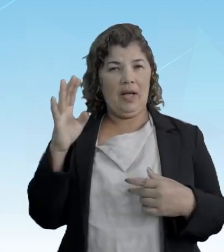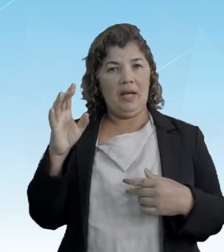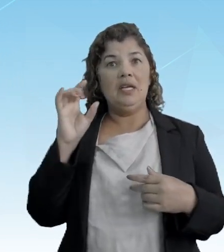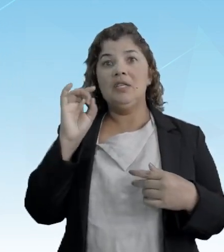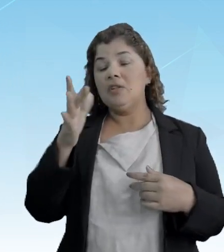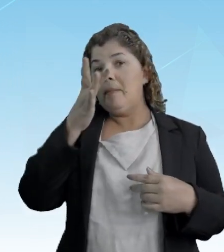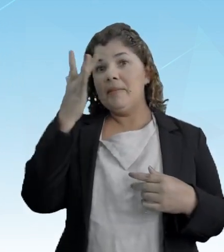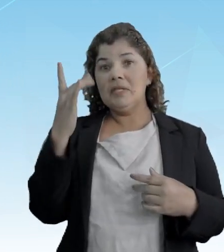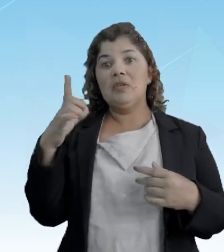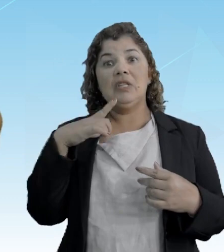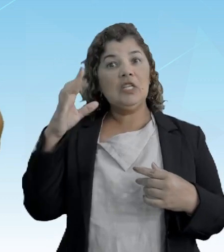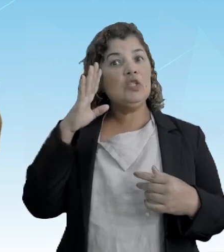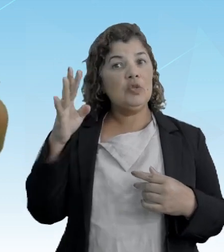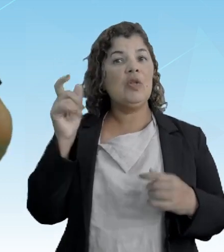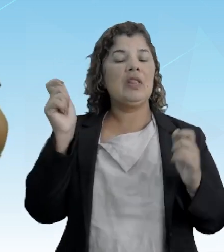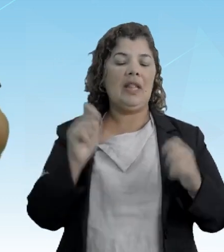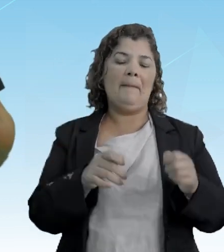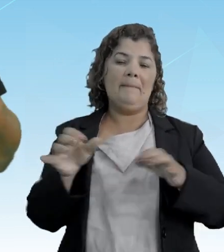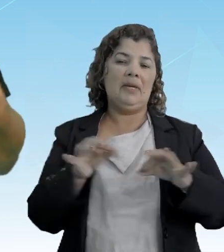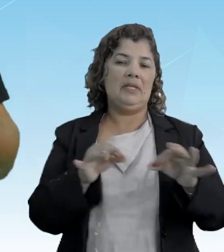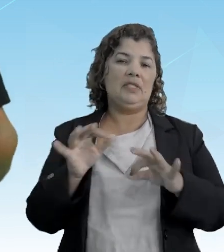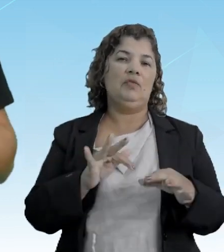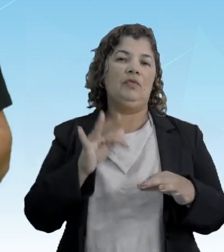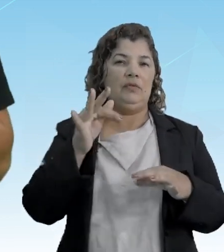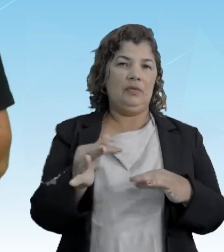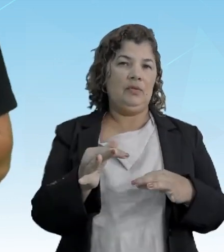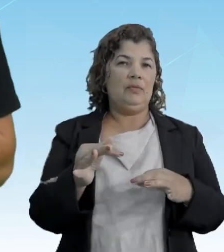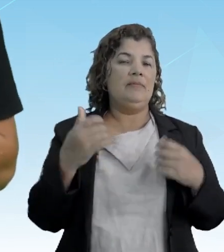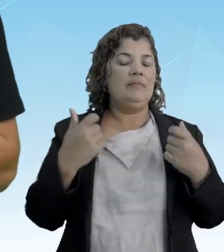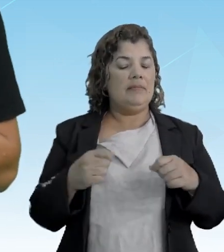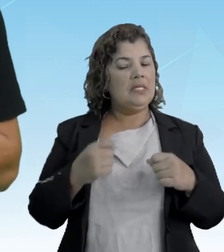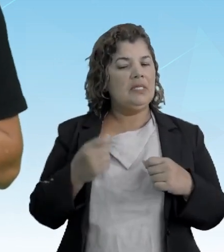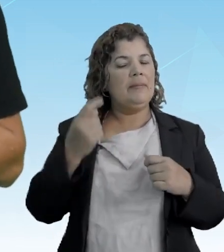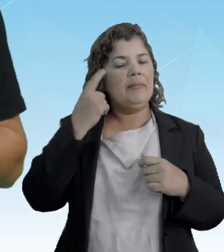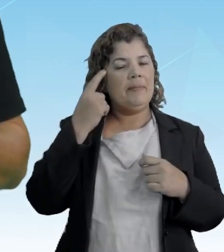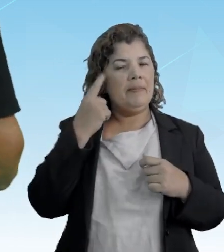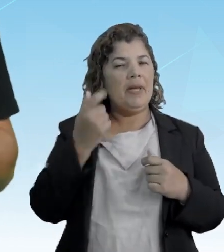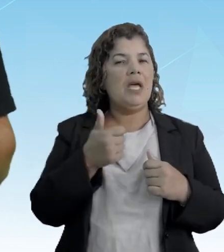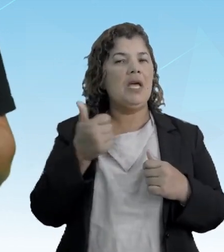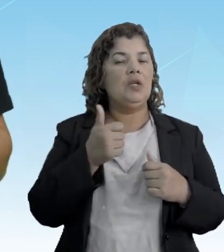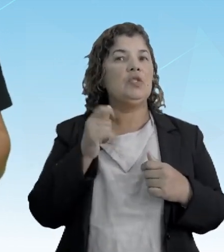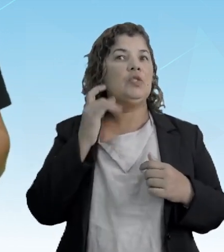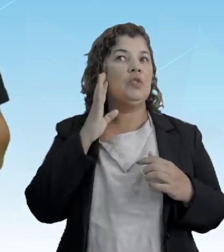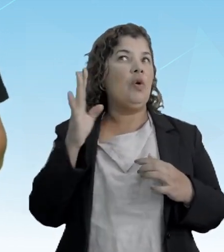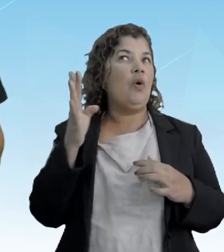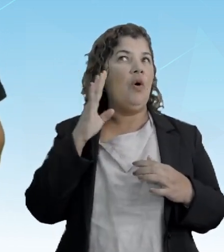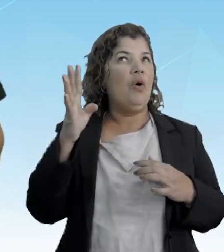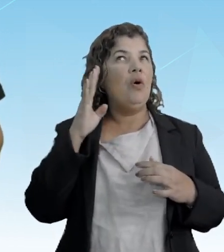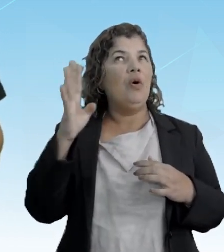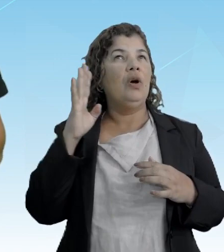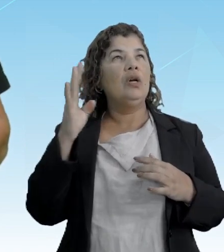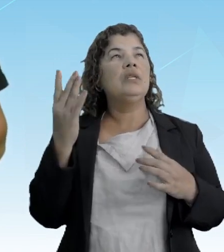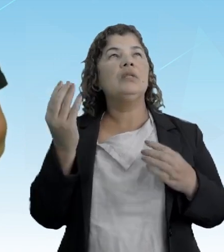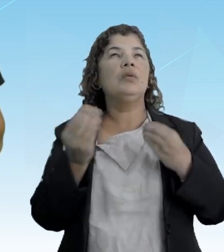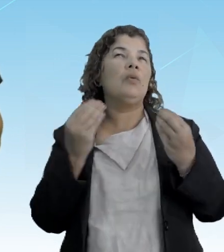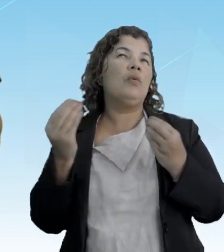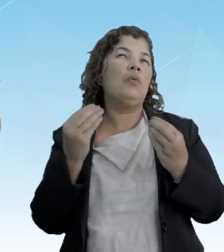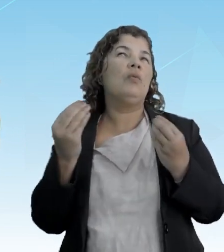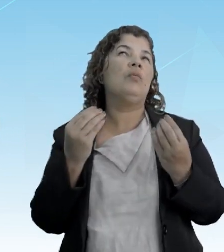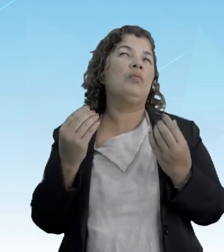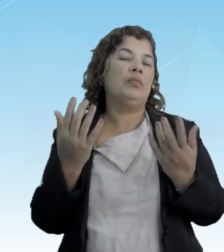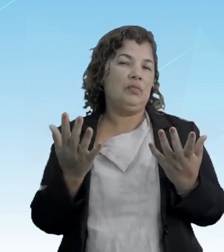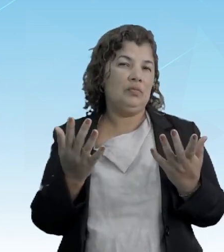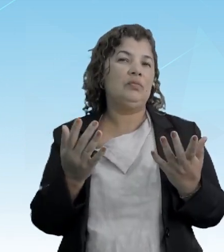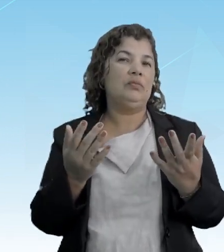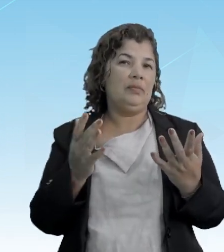seu futuro. Então nós precisamos primeiro ser bons sonhadores. Uma vez que nós sejamos bons sonhadores, agora presta atenção,